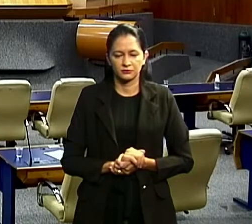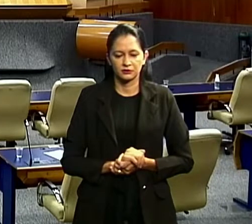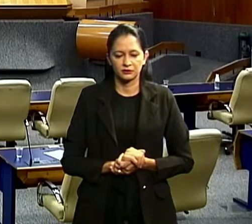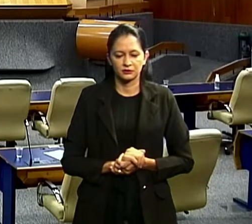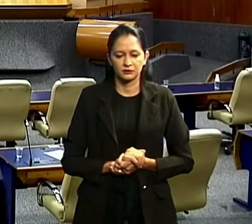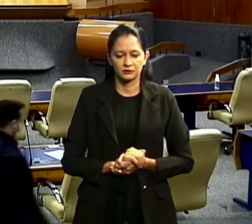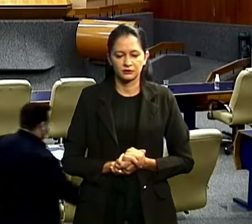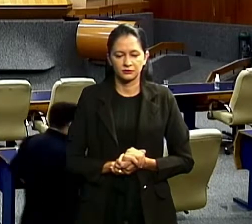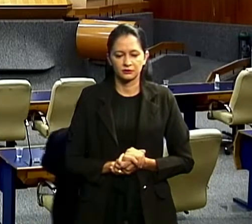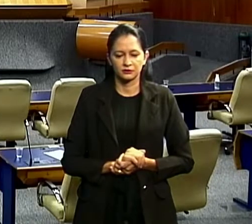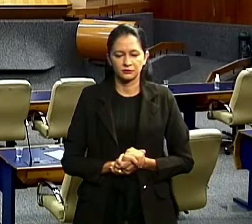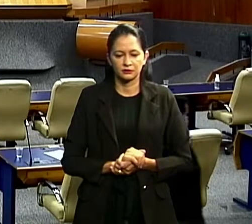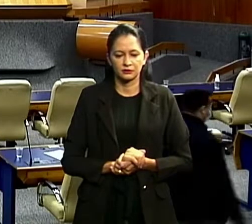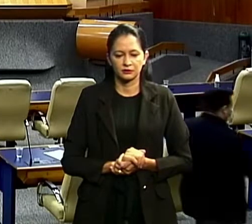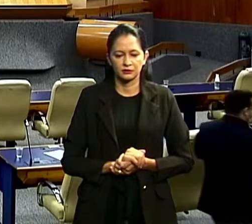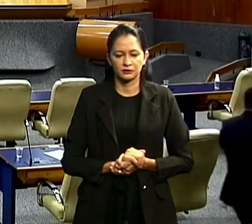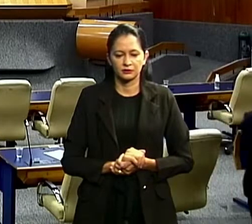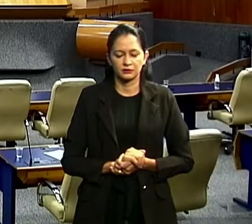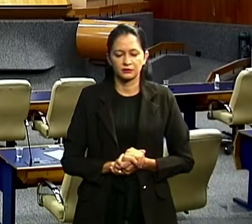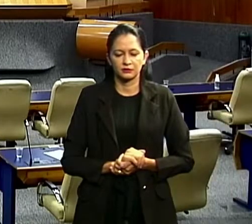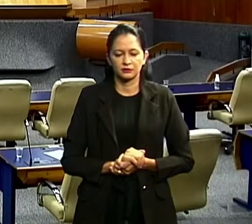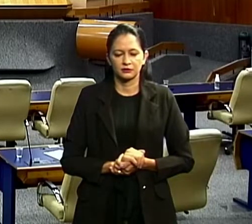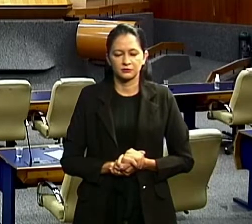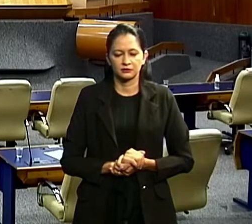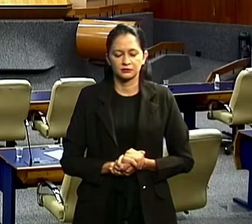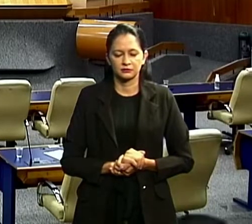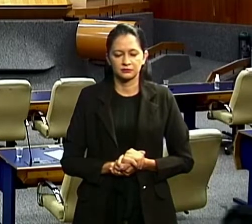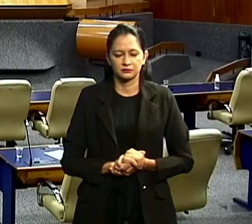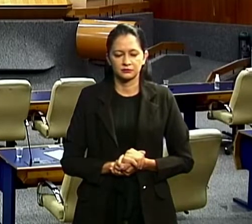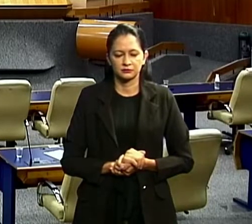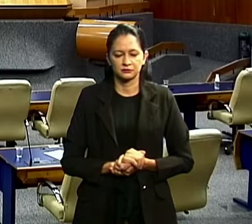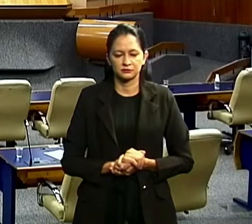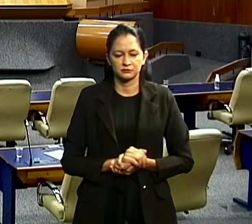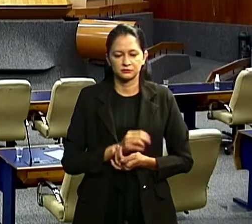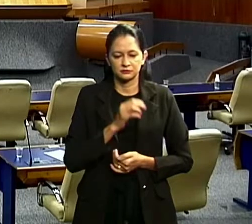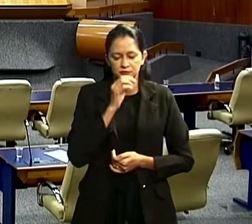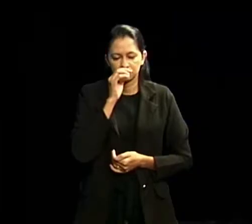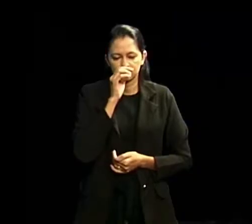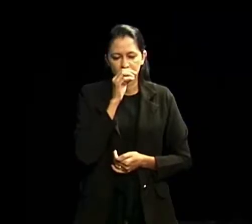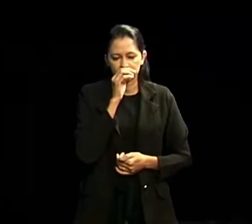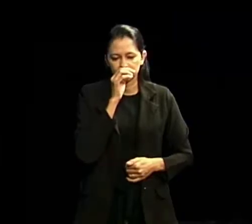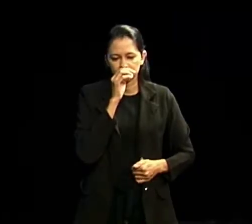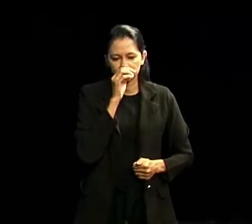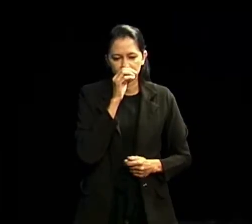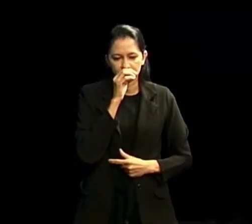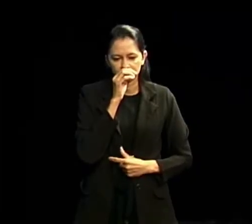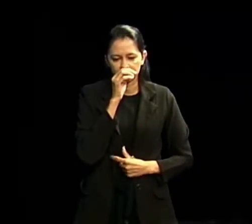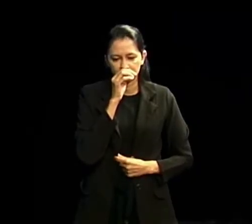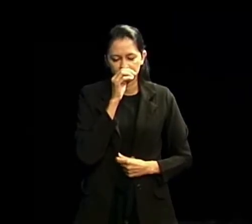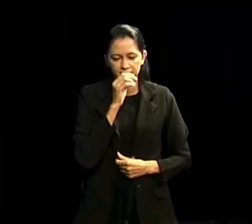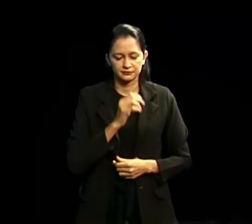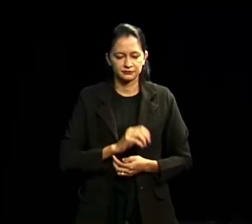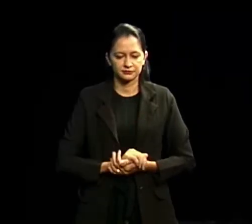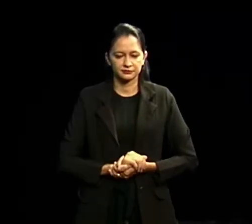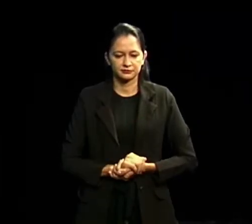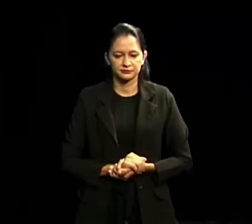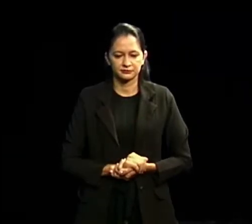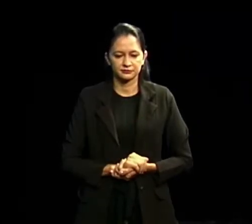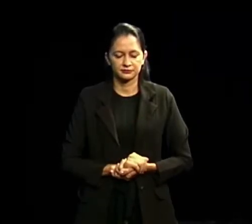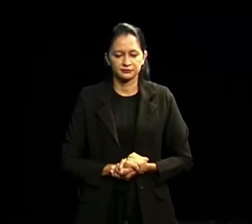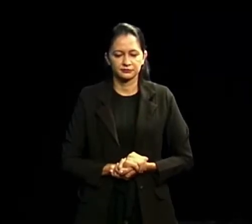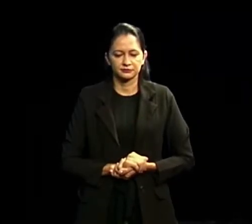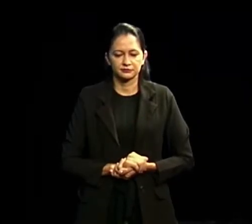sofrer por causa disso, ou ser forte. Os contratempos e as falhas da vida podem torná-la